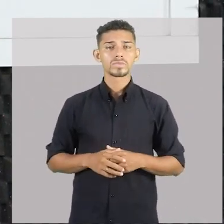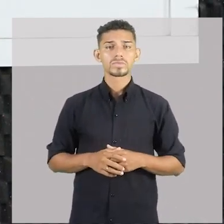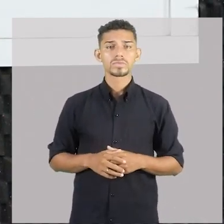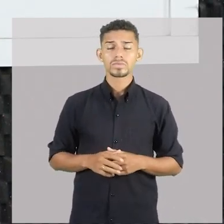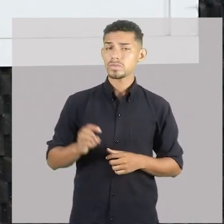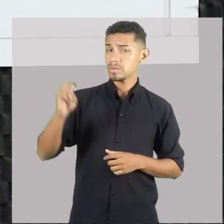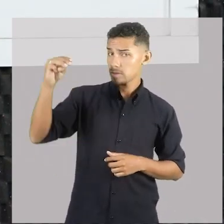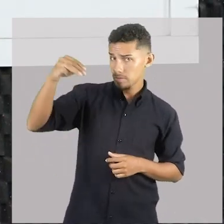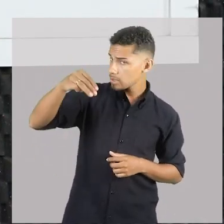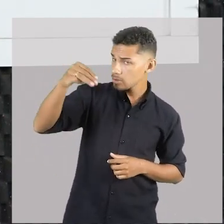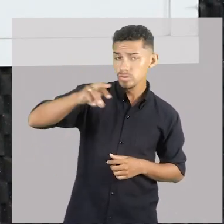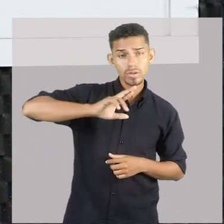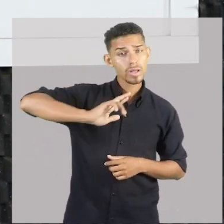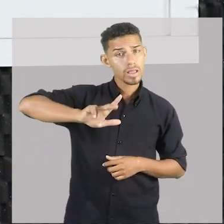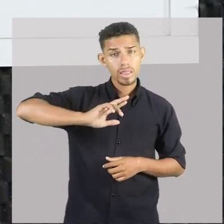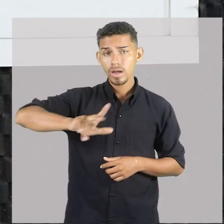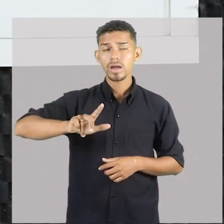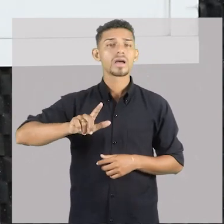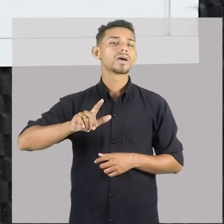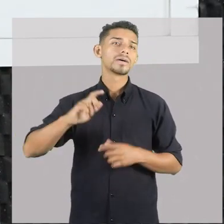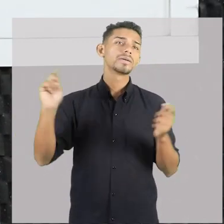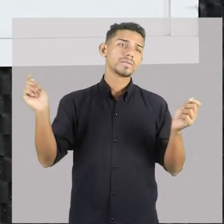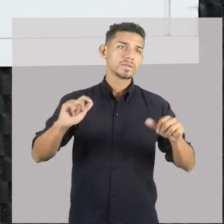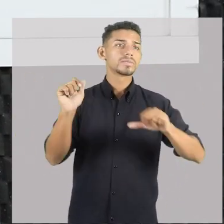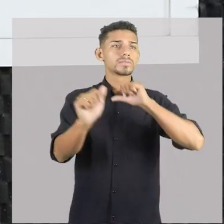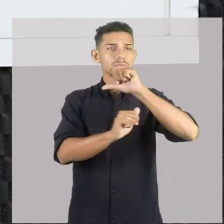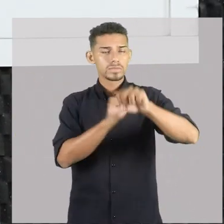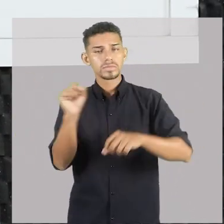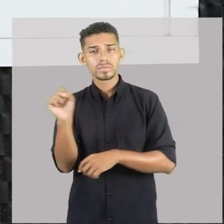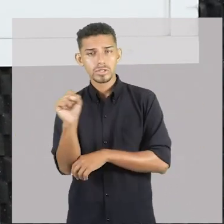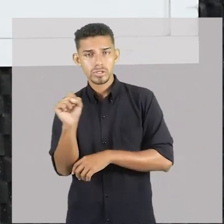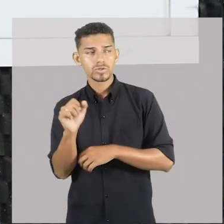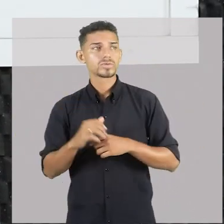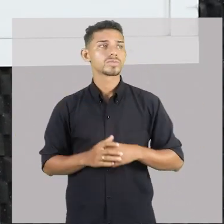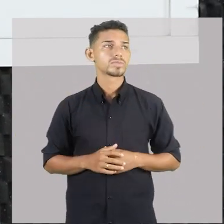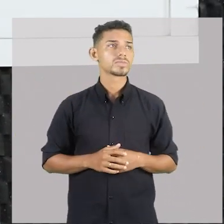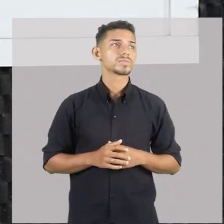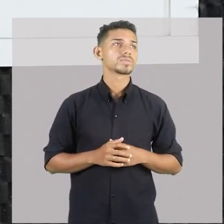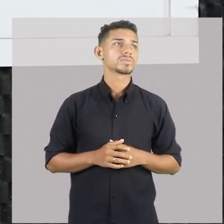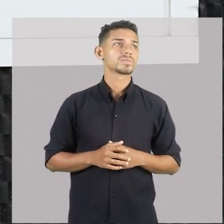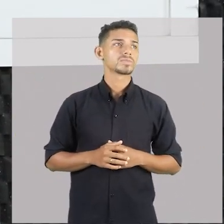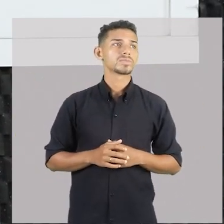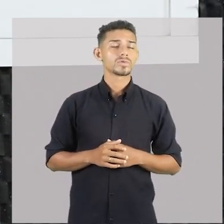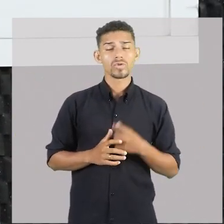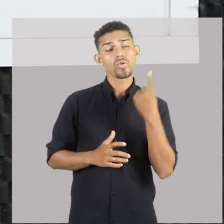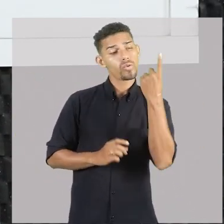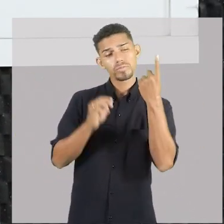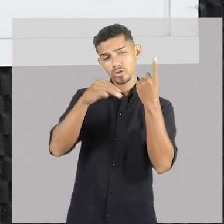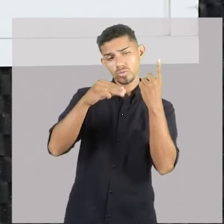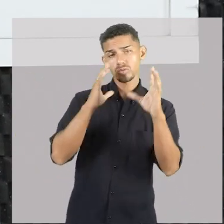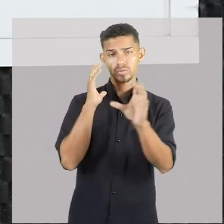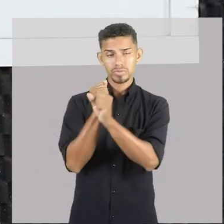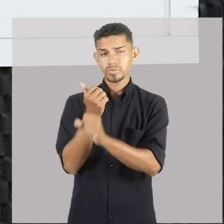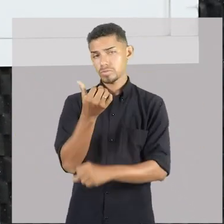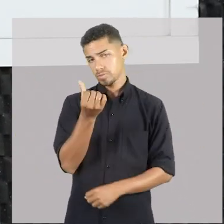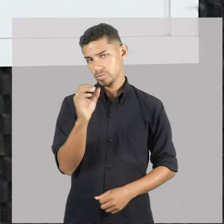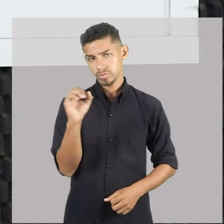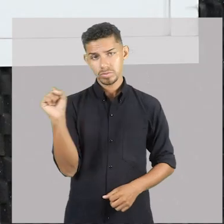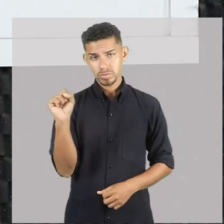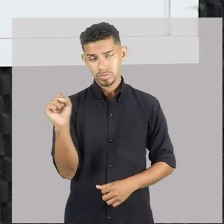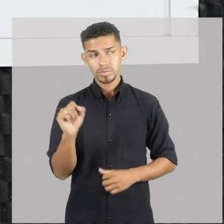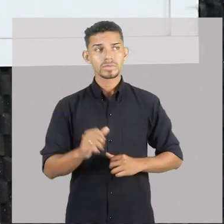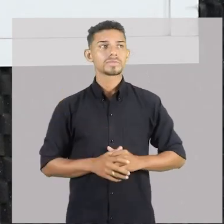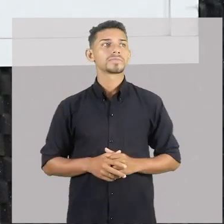Minutos não é do sistema internacional, temos que transformar para segundos. Então aqui é fácil, né? 1 minuto equivale a 60